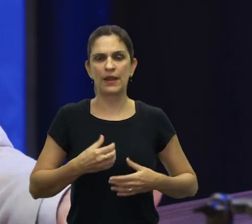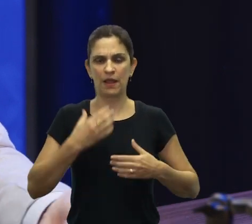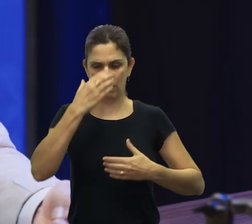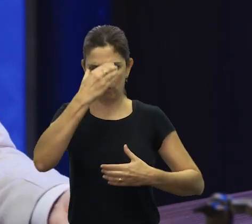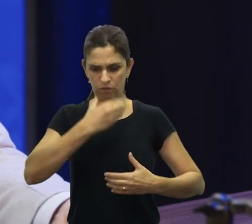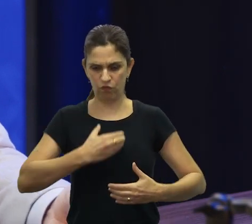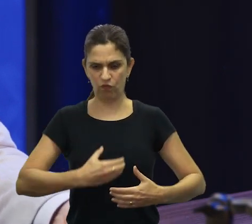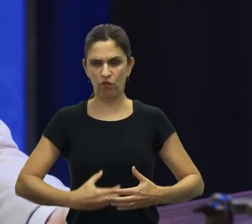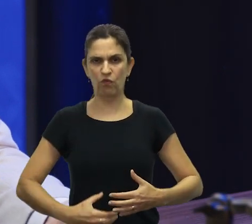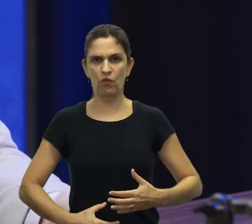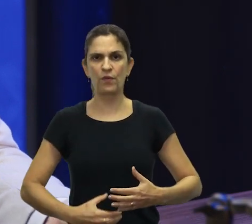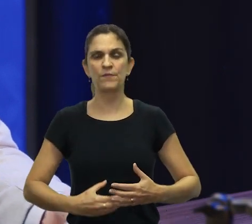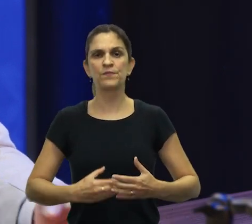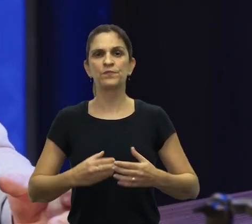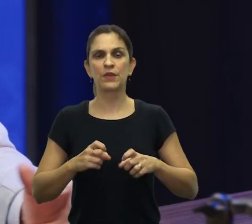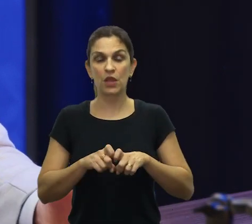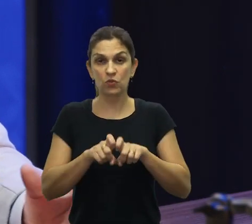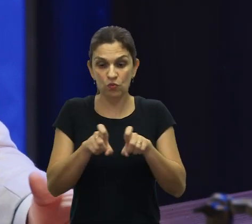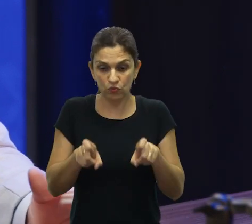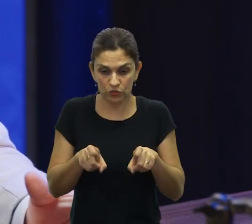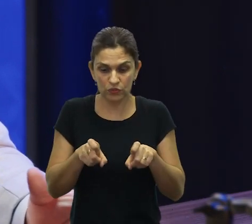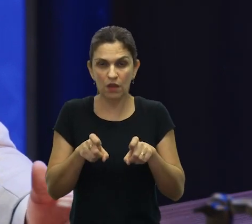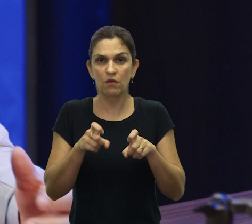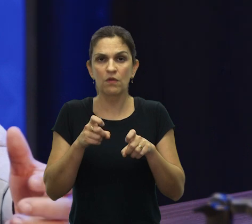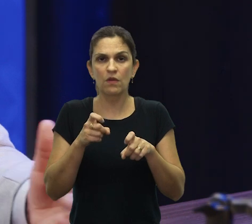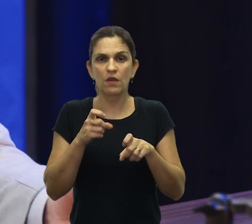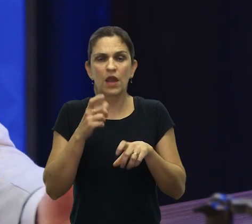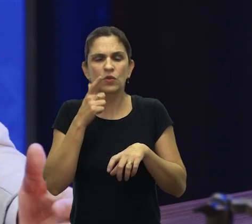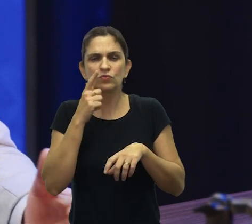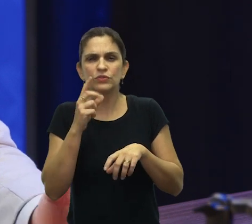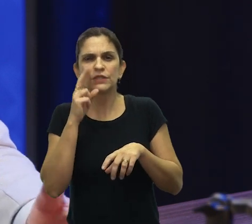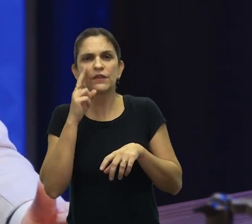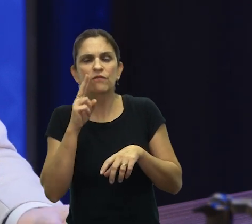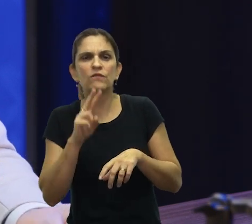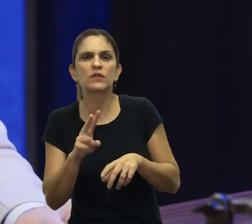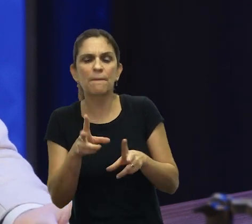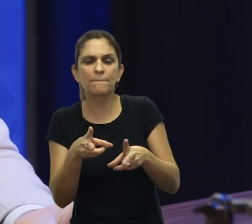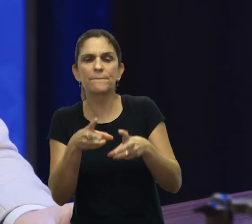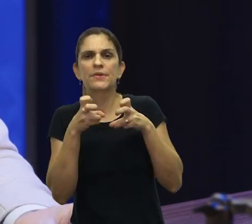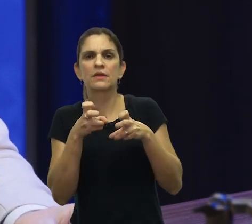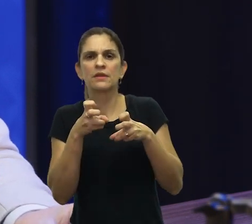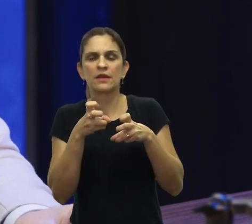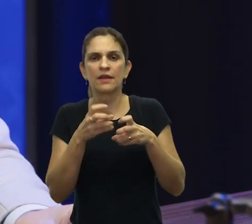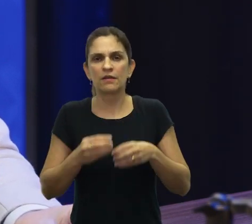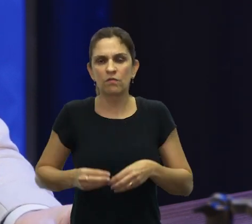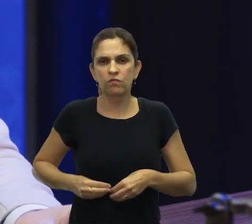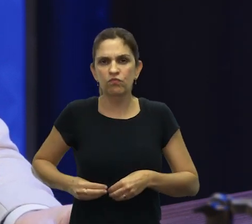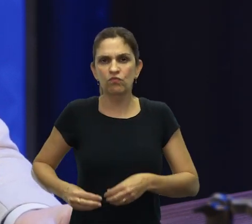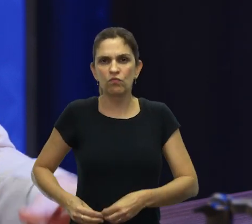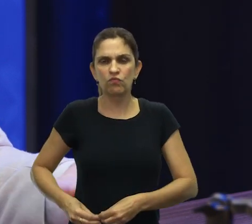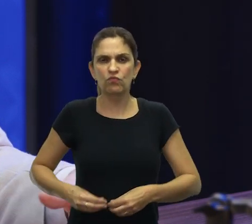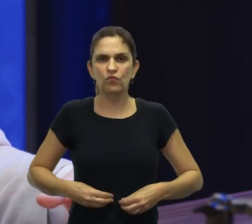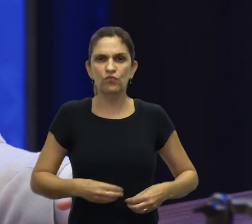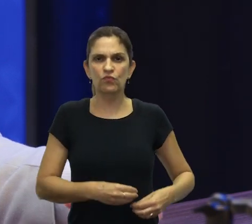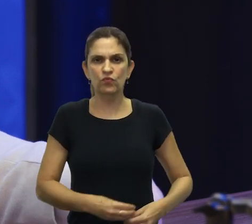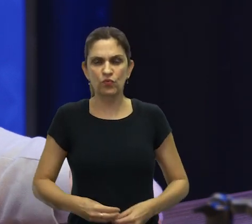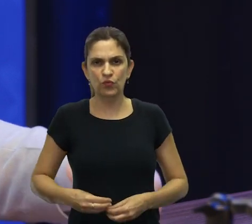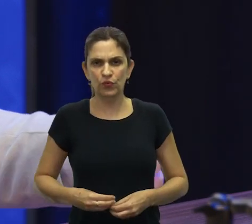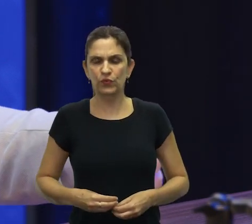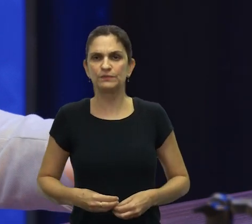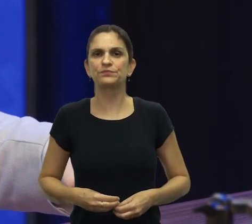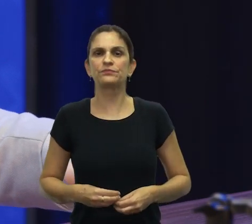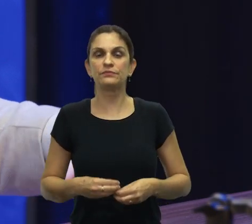ressonância, ou o próprio ultrassom transvaginal, você consegue visualizar ali alguns focos de endometriose. Pode levar